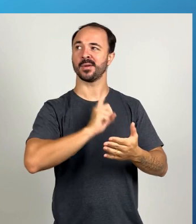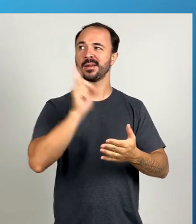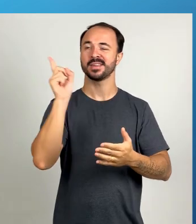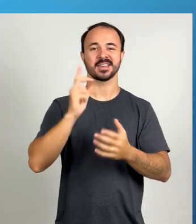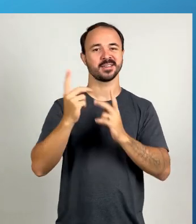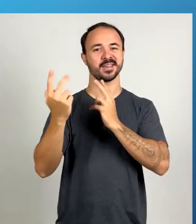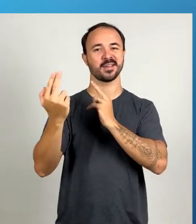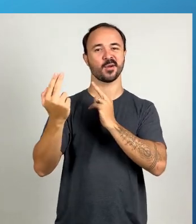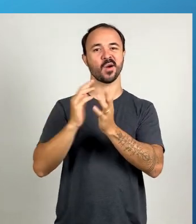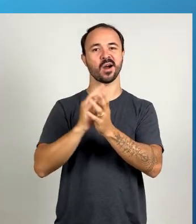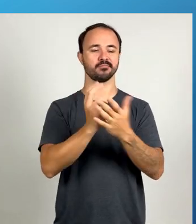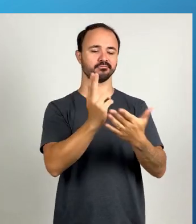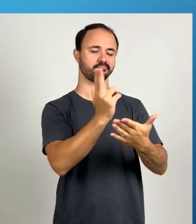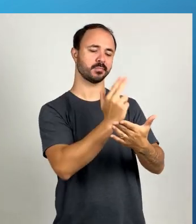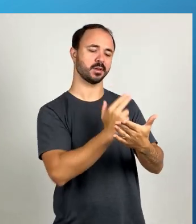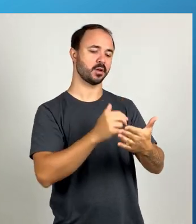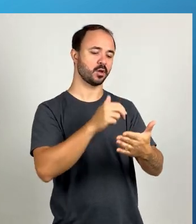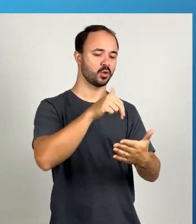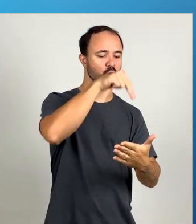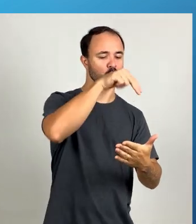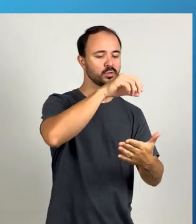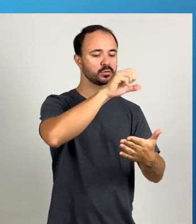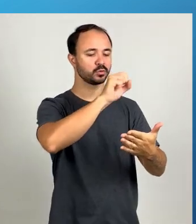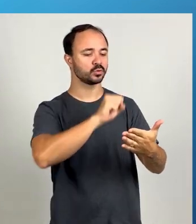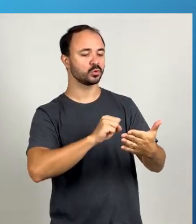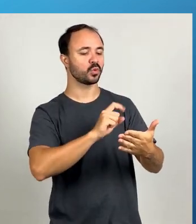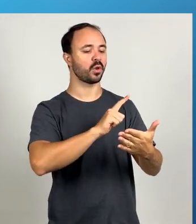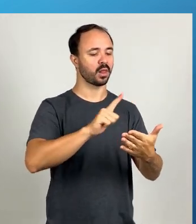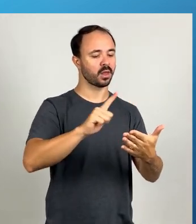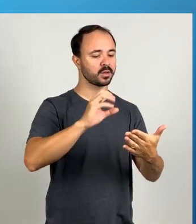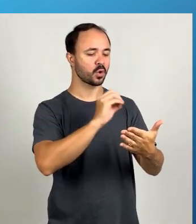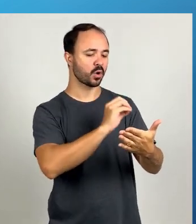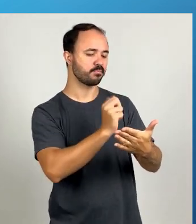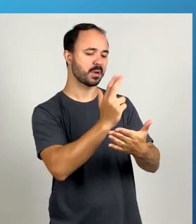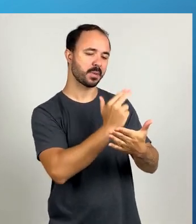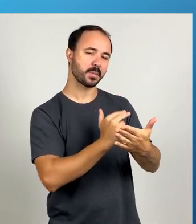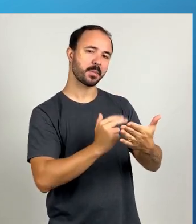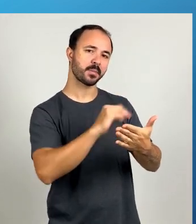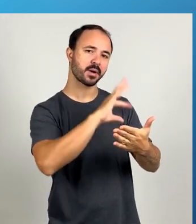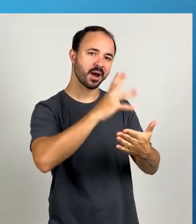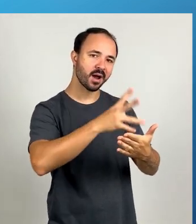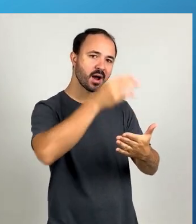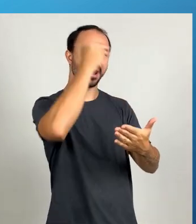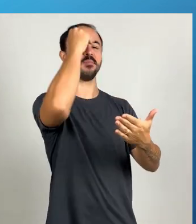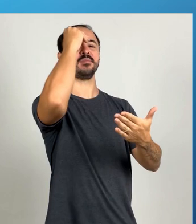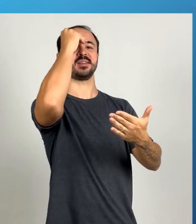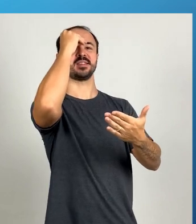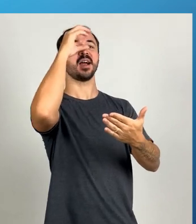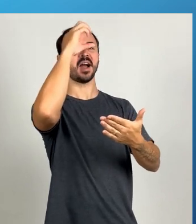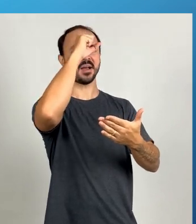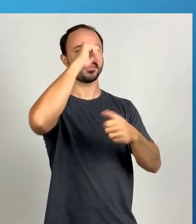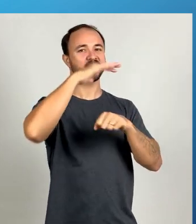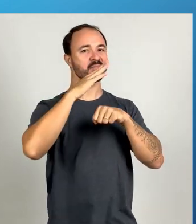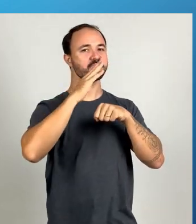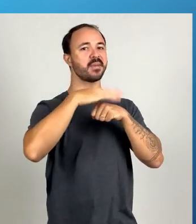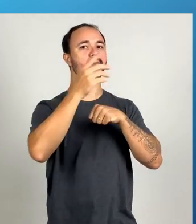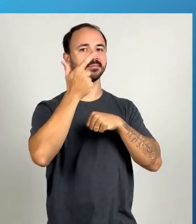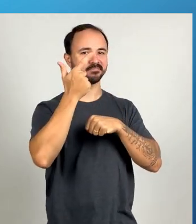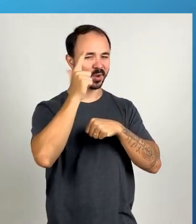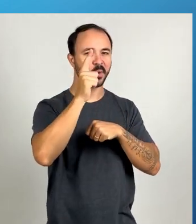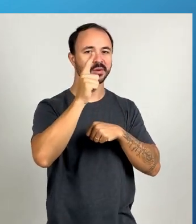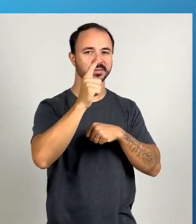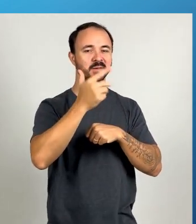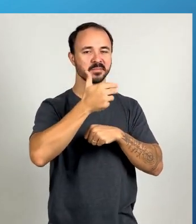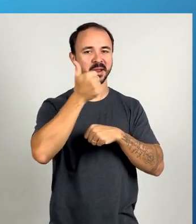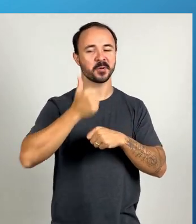os pontos cardeais, colaterais e subcolaterais. Dessa forma, você vai aprender ainda mais sobre